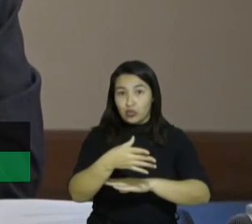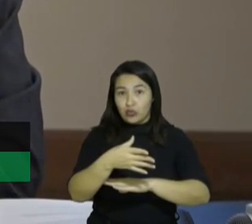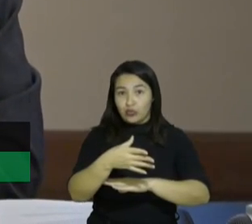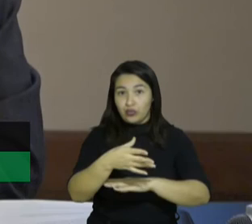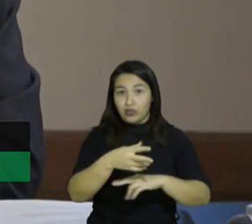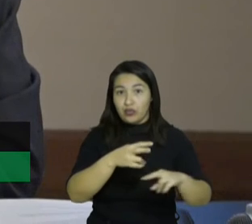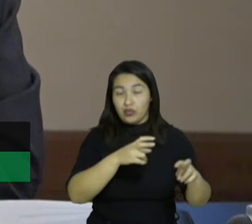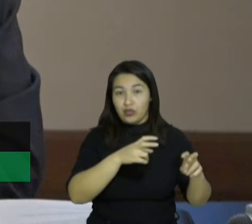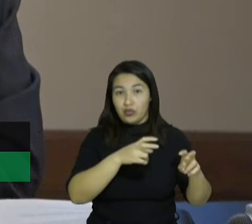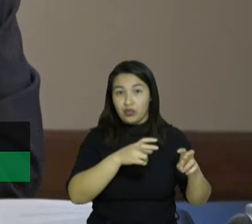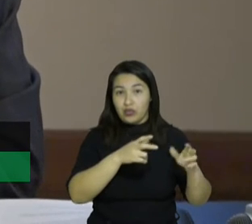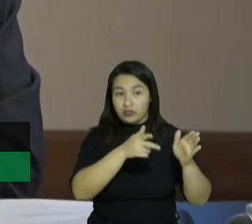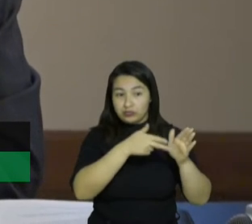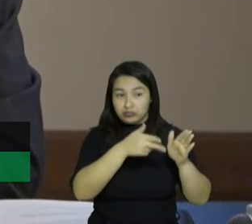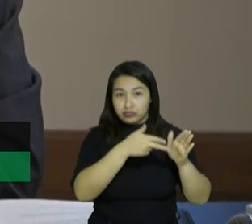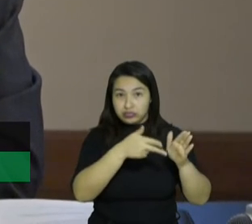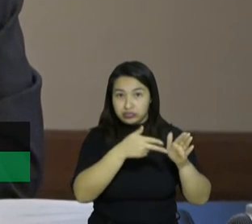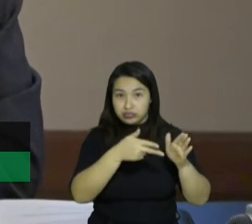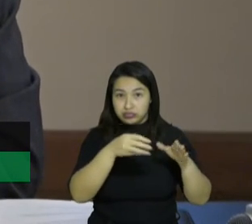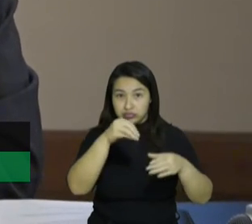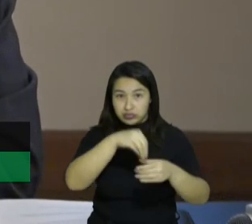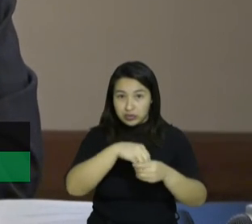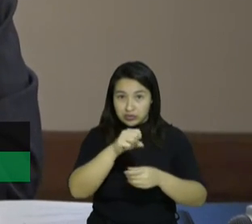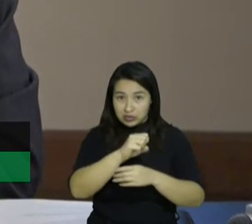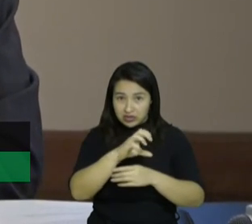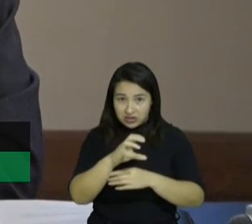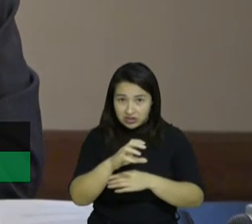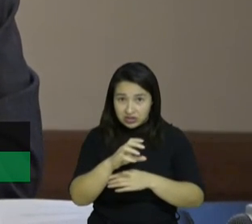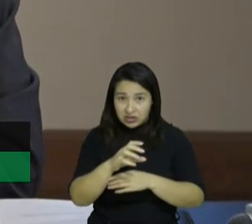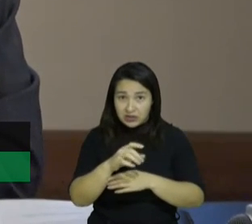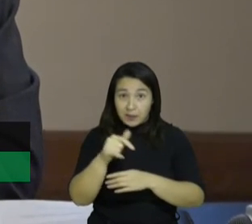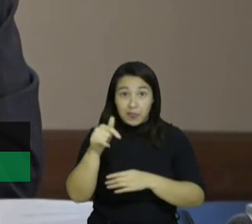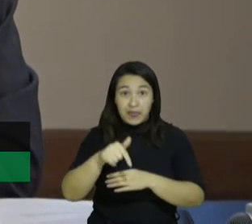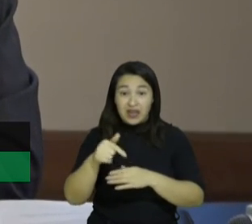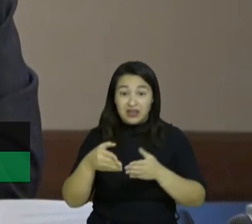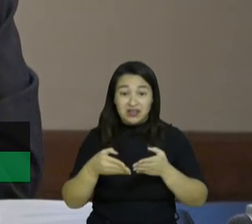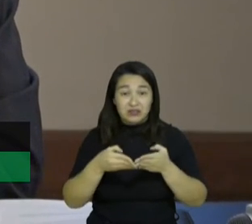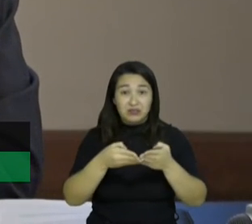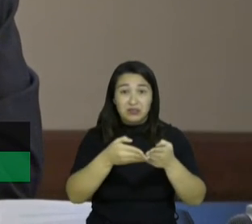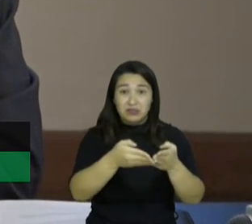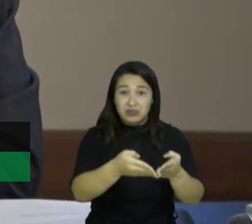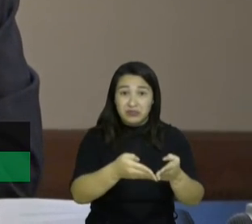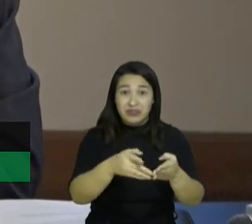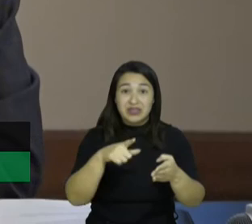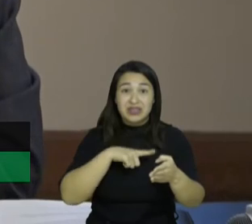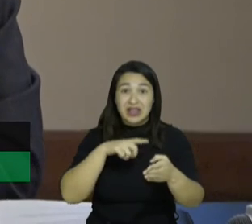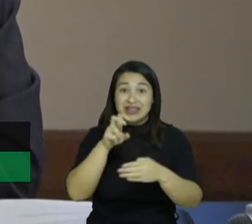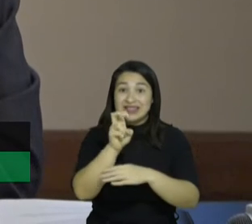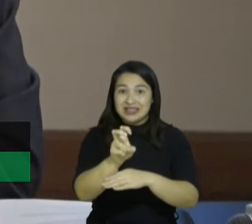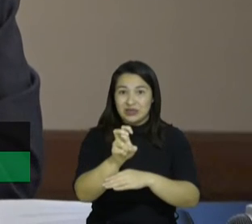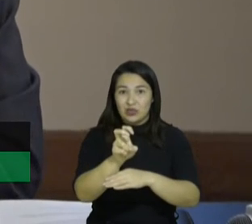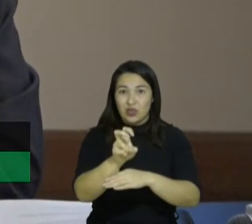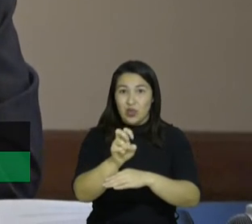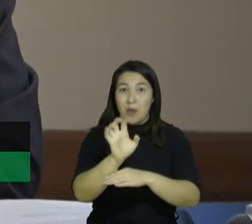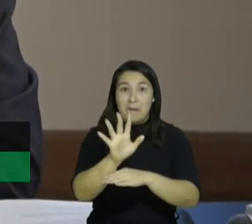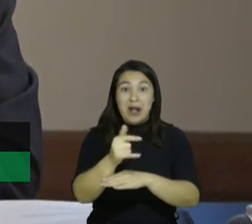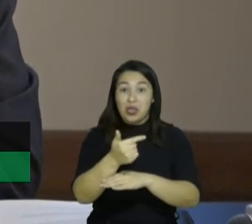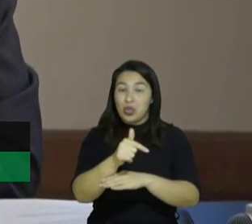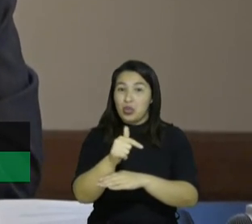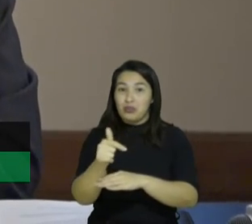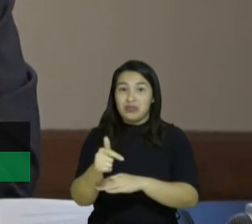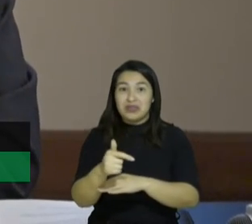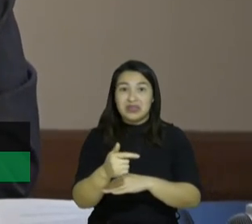acontece dentro de Santa Catarina Santa Catarina tem cinco portos e nenhuma ligação Ferroviária é uma questão